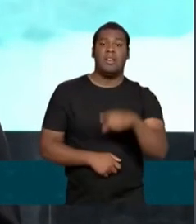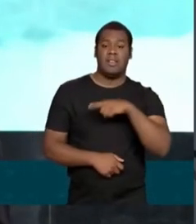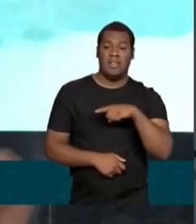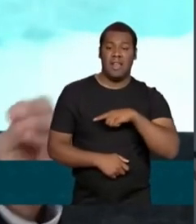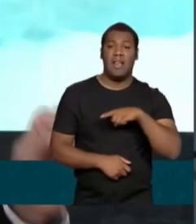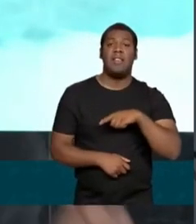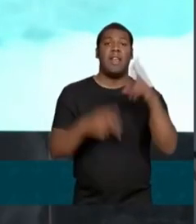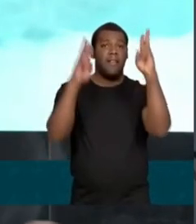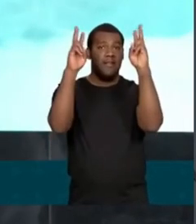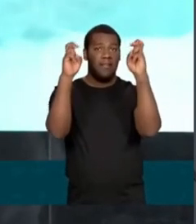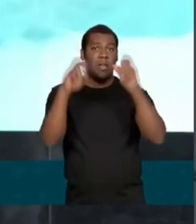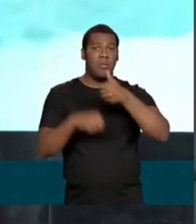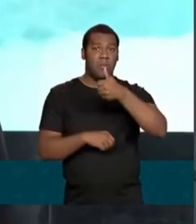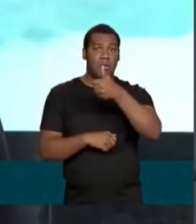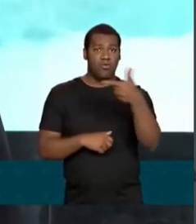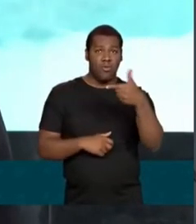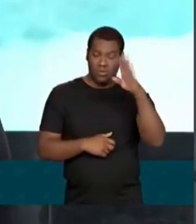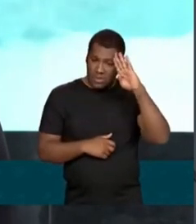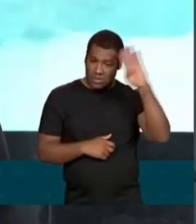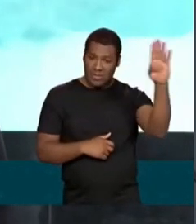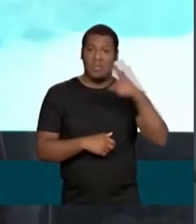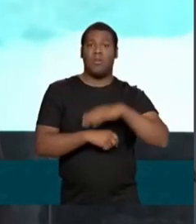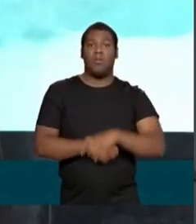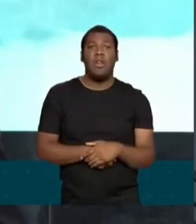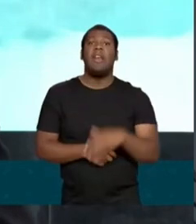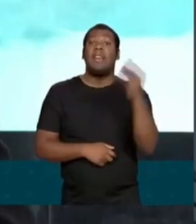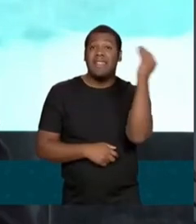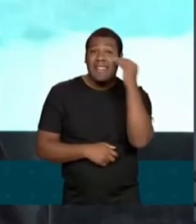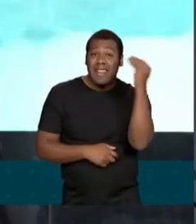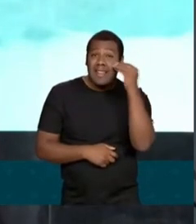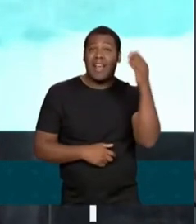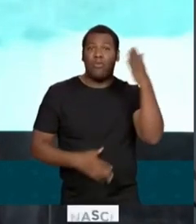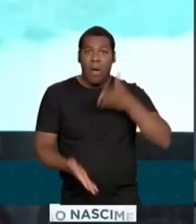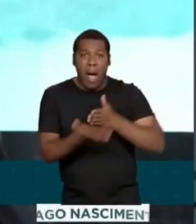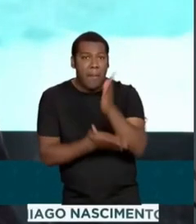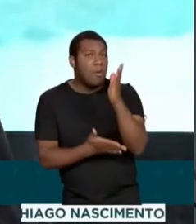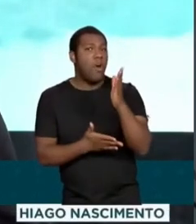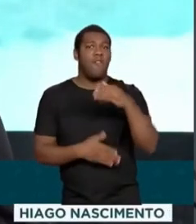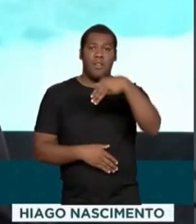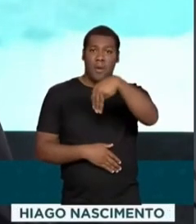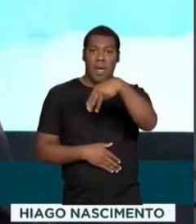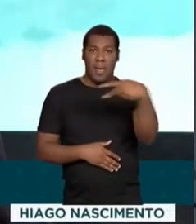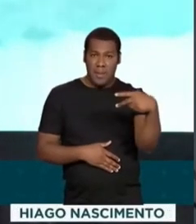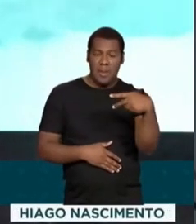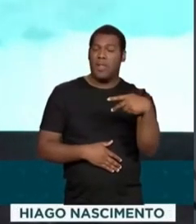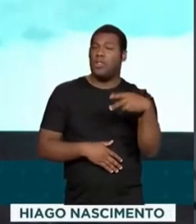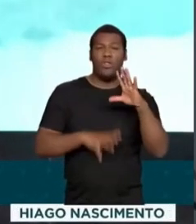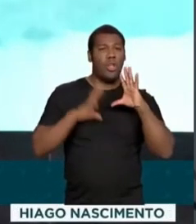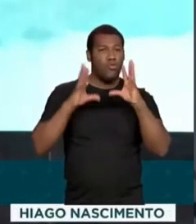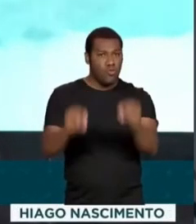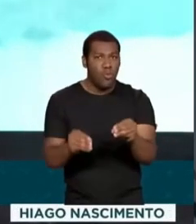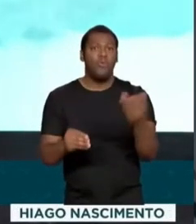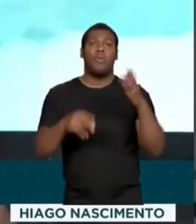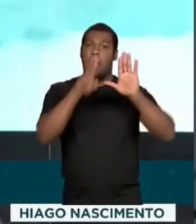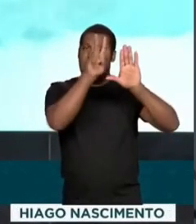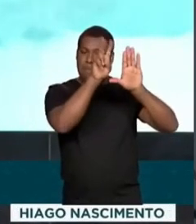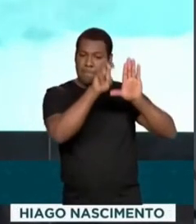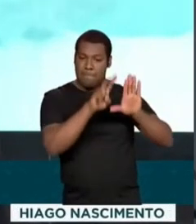12 temas como nós temos conseguido até esse momento aprovar todas as MP que estavam na pauta inclusive reformulando